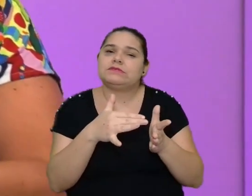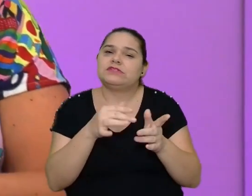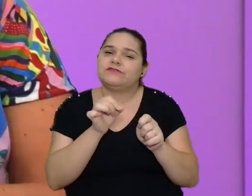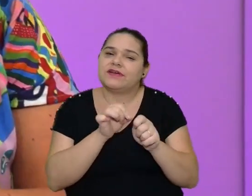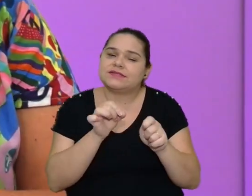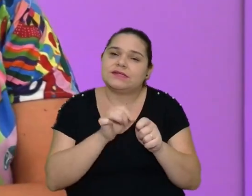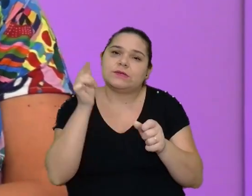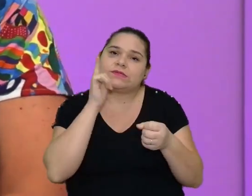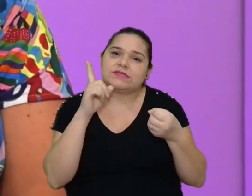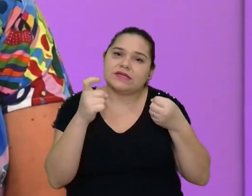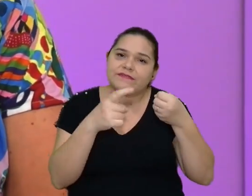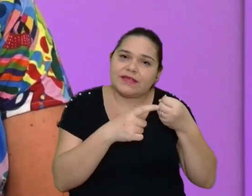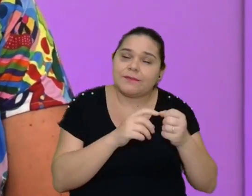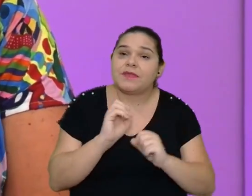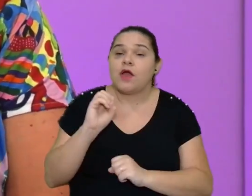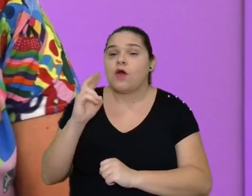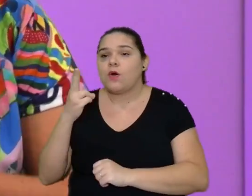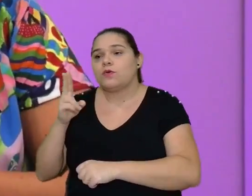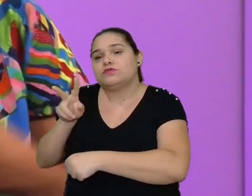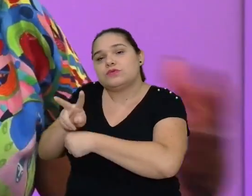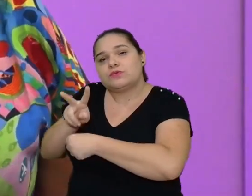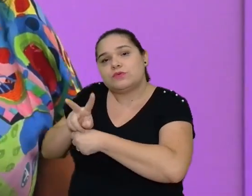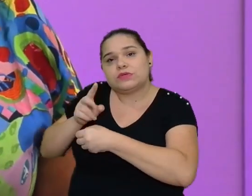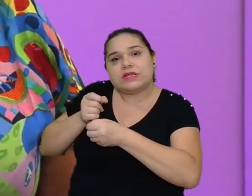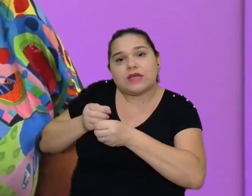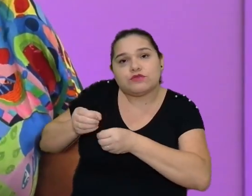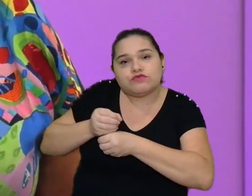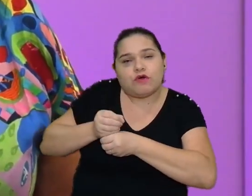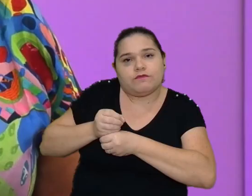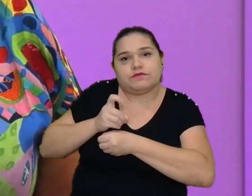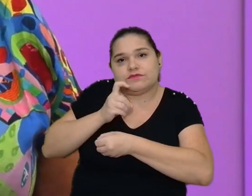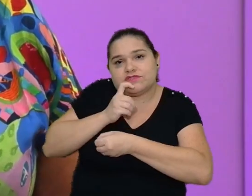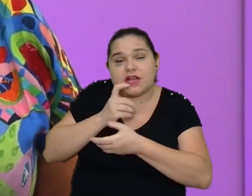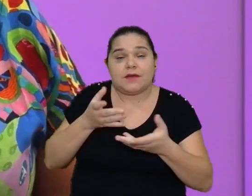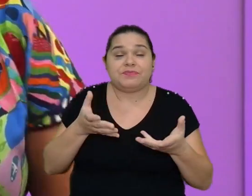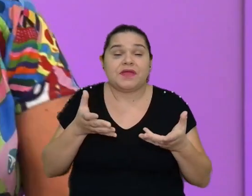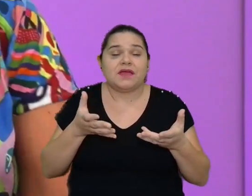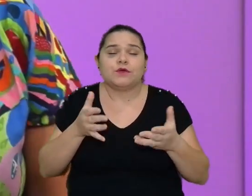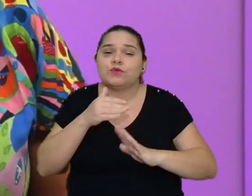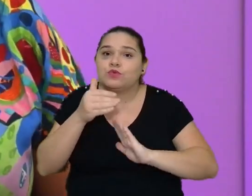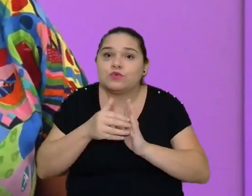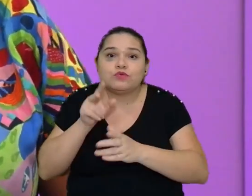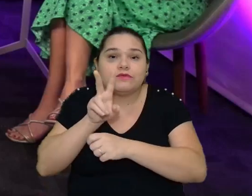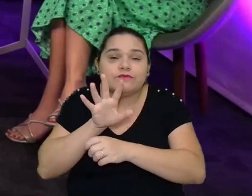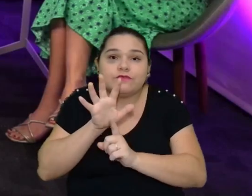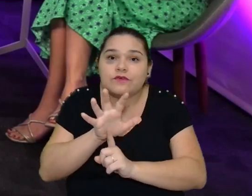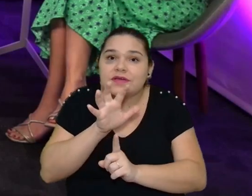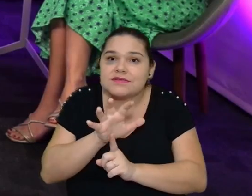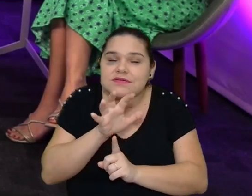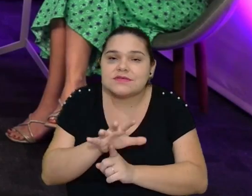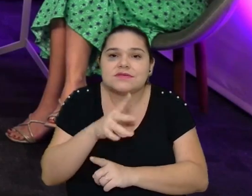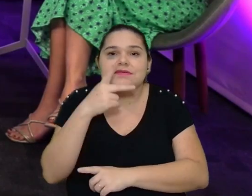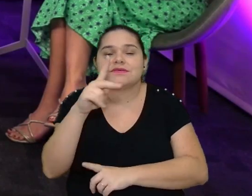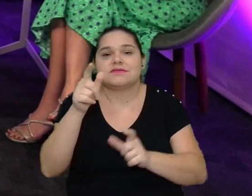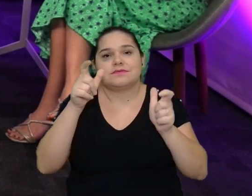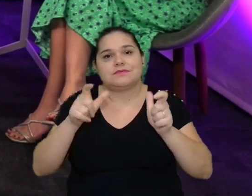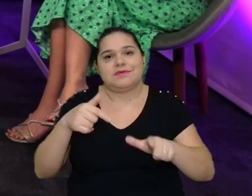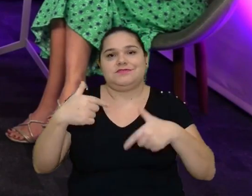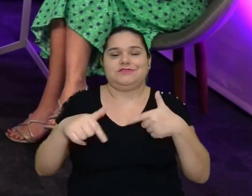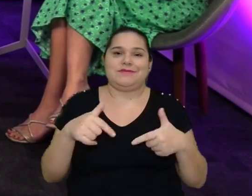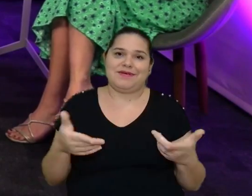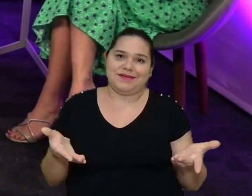preservação da escolha lá, ou no momento de menopausa, tudo isso afeta o seu dia a dia e seu ambiente, que está ali no ambiente de trabalho. Sim, com